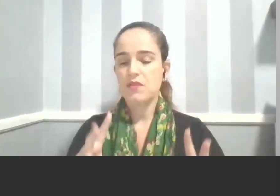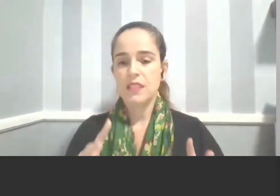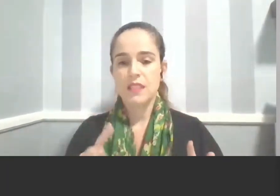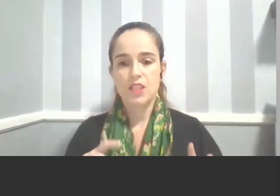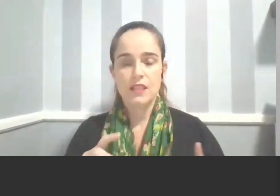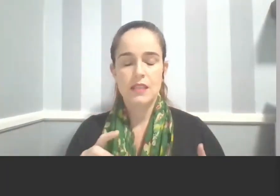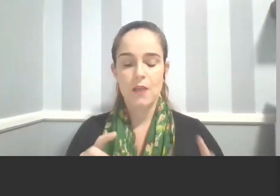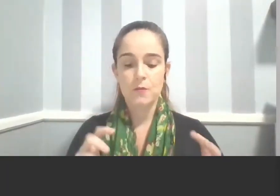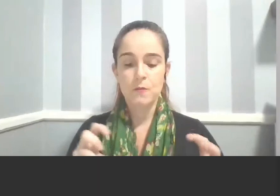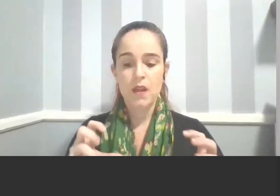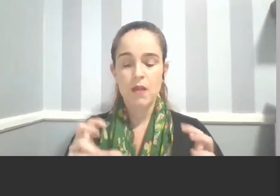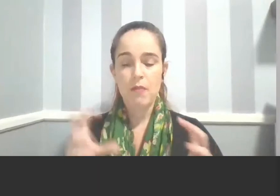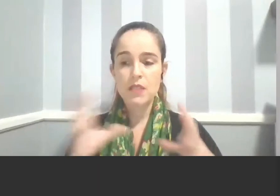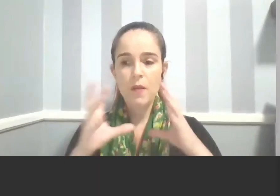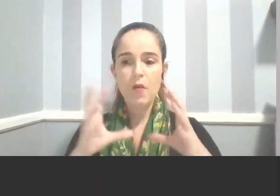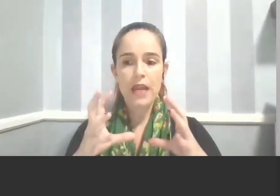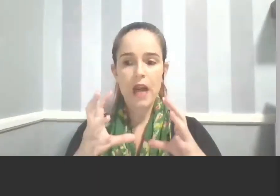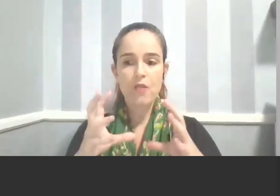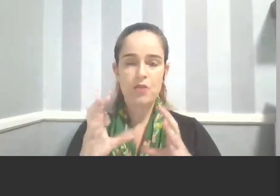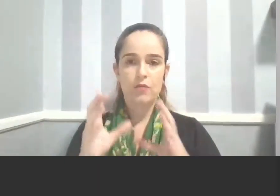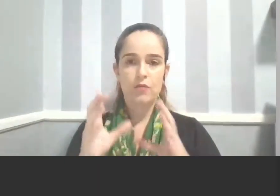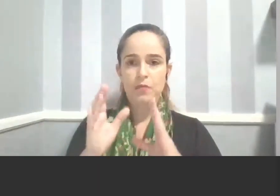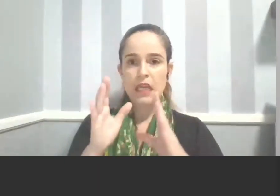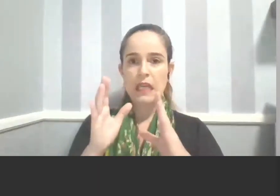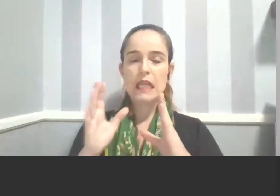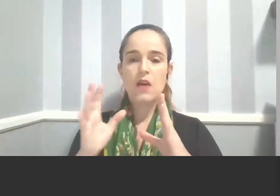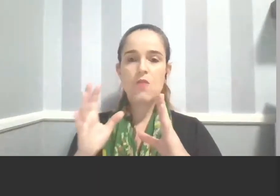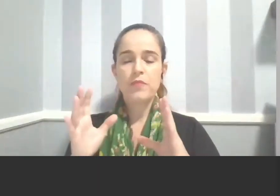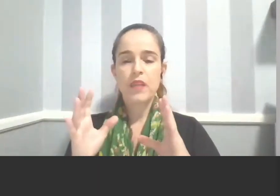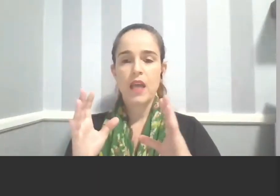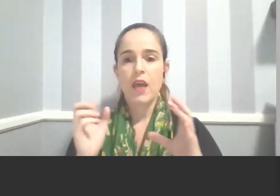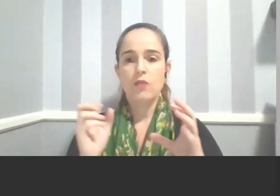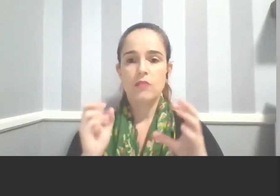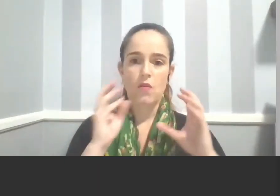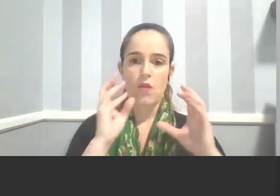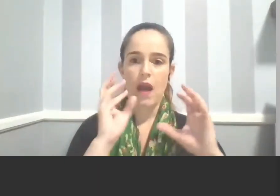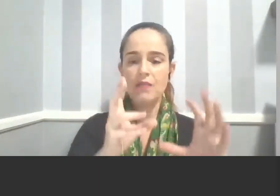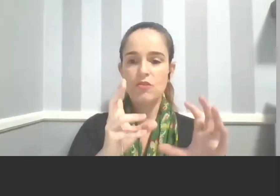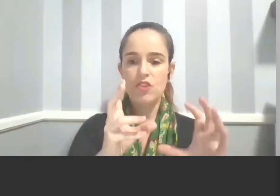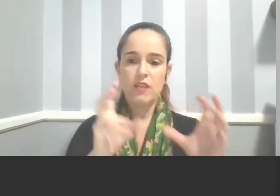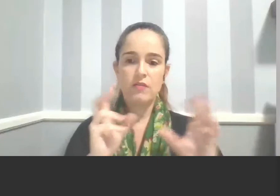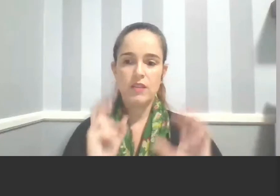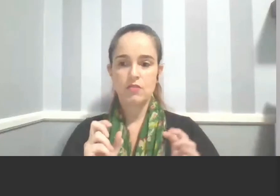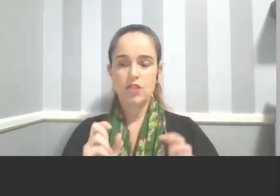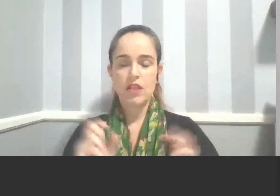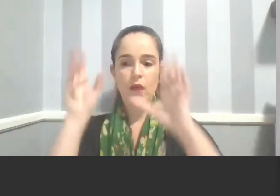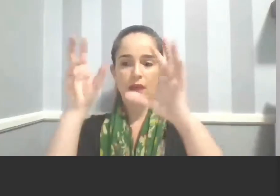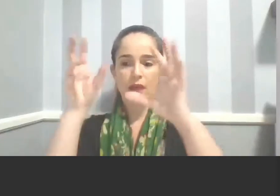que eu gosto de fazer esses desenhos. Mas vamos acompanhar comigo. Então, eu tenho átrio